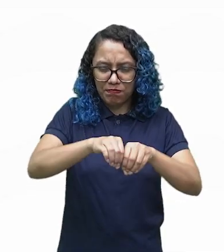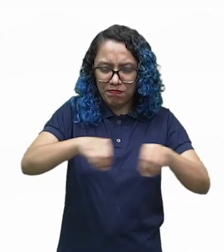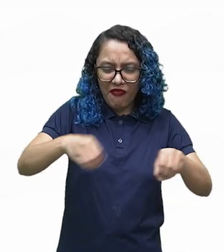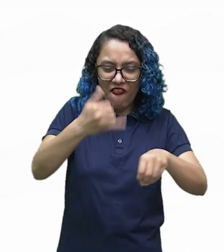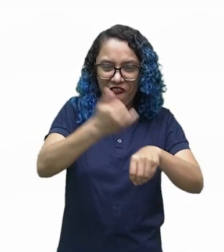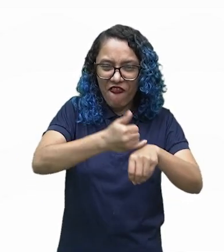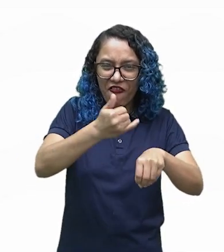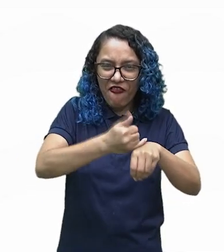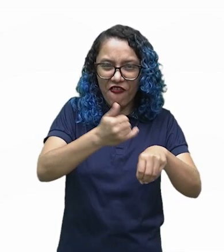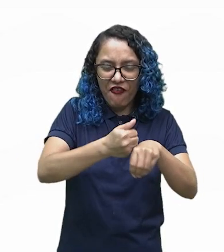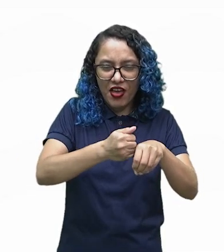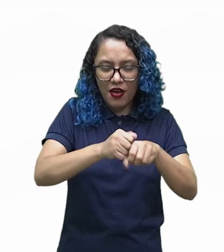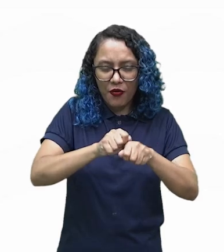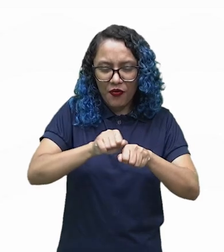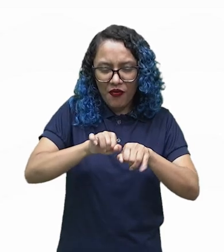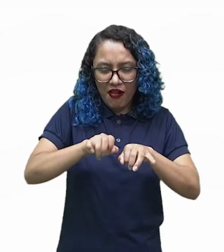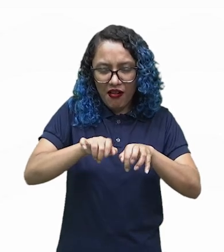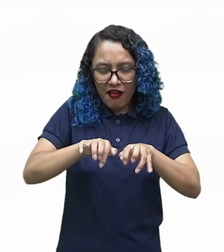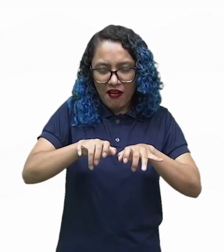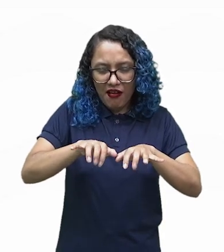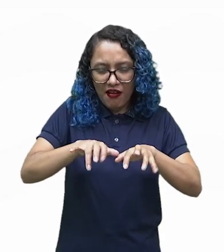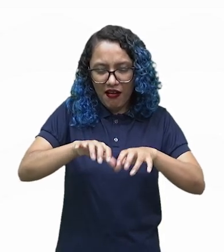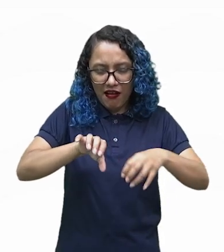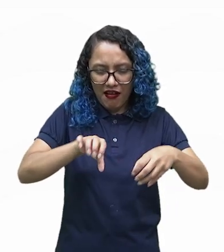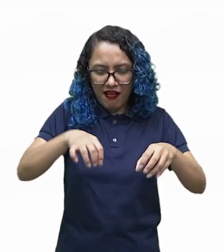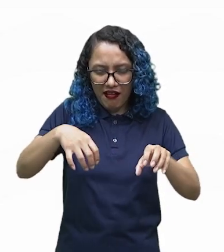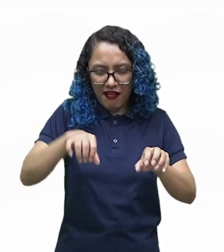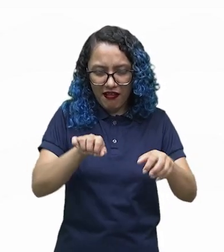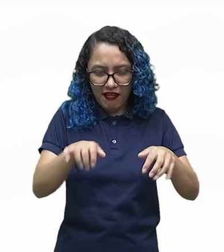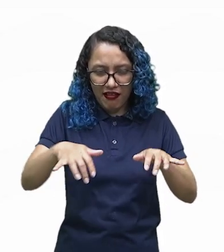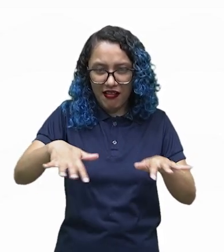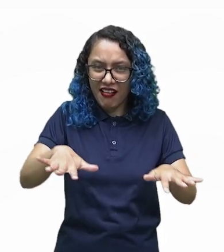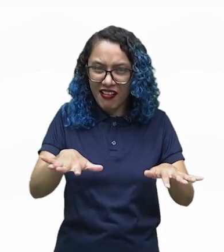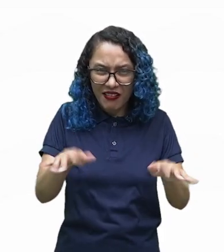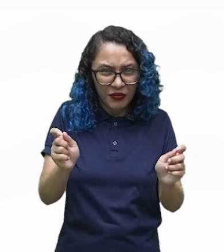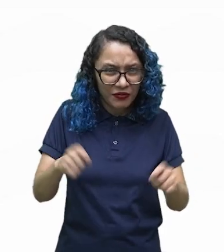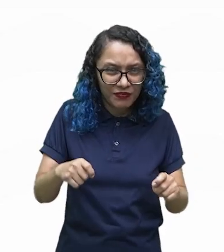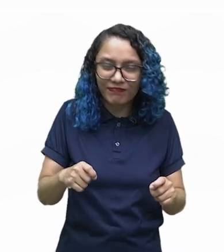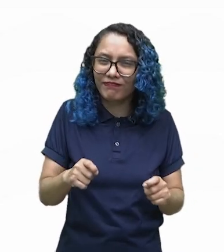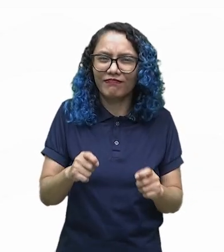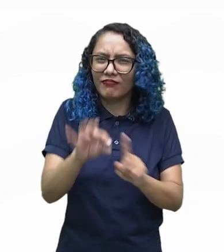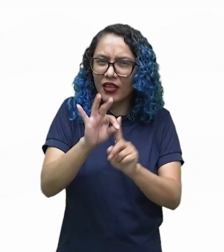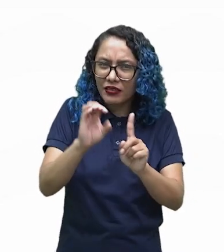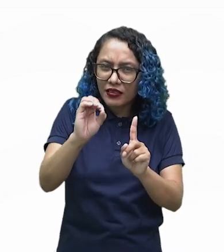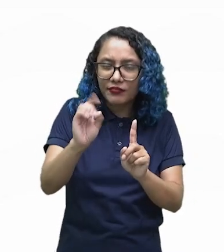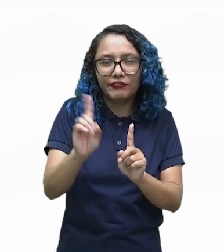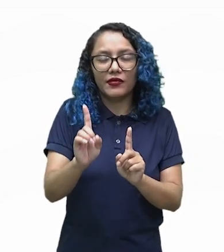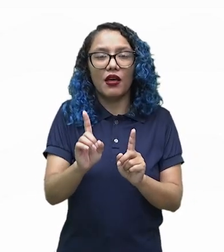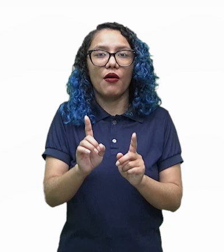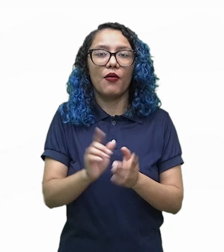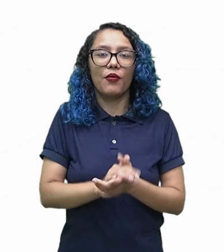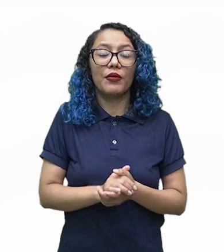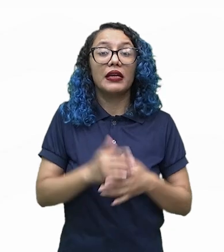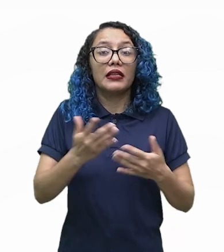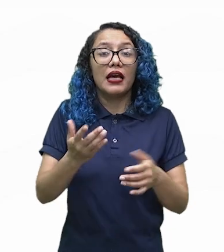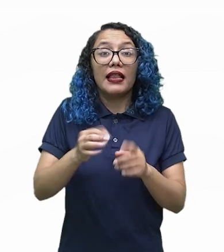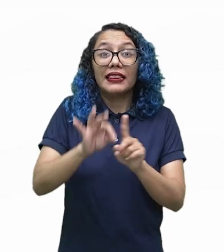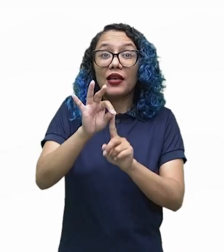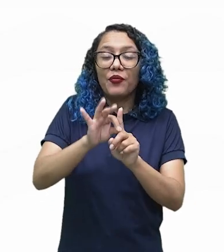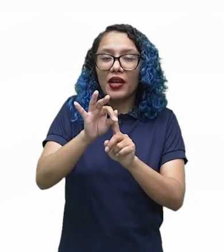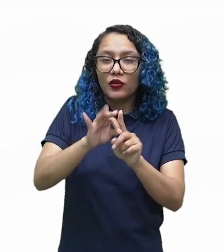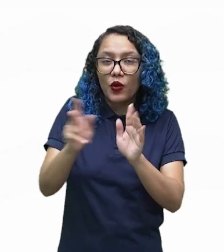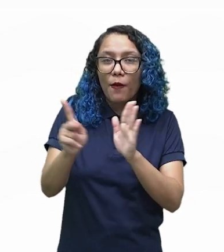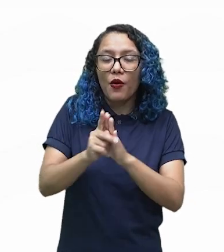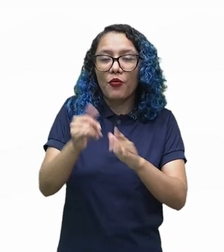barra, a 0 graus, começasse a virar líquido? Não, né? Então, a temperatura de fusão, por exemplo, do